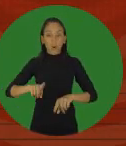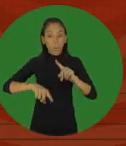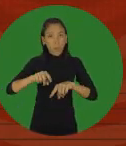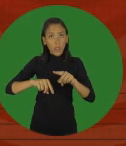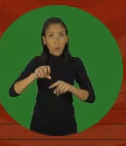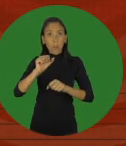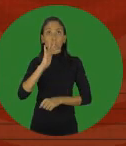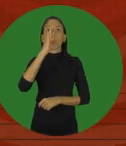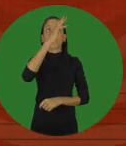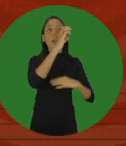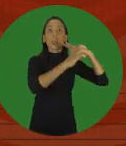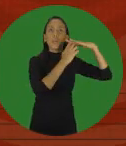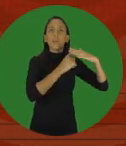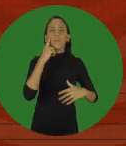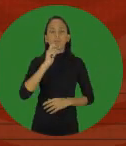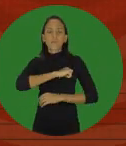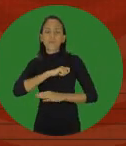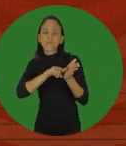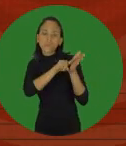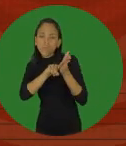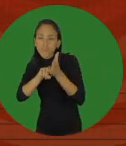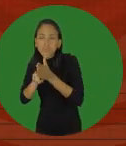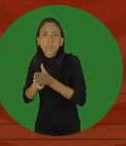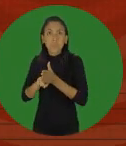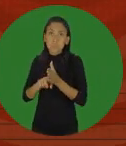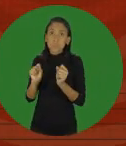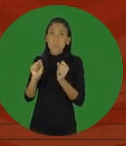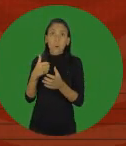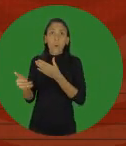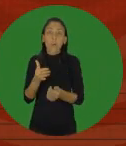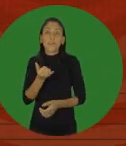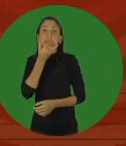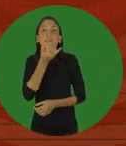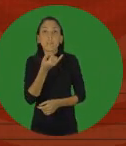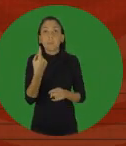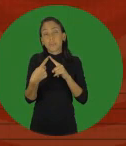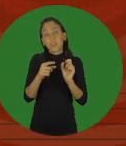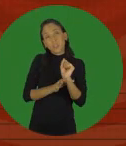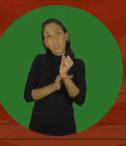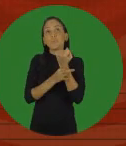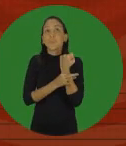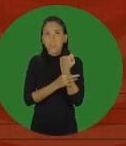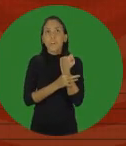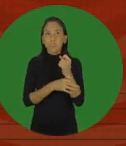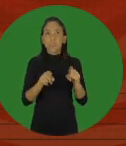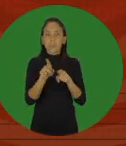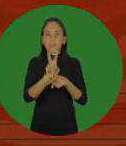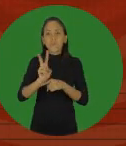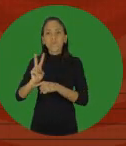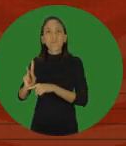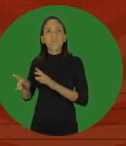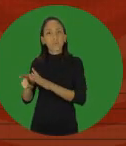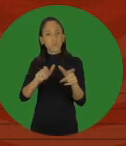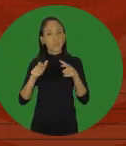ser auditados e verificados pela empresa a qualquer momento, por questão de segurança e monitoramento